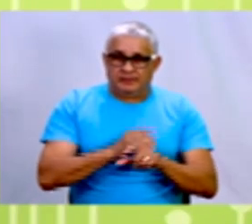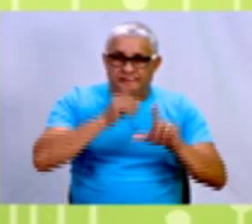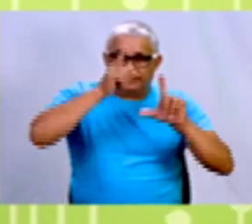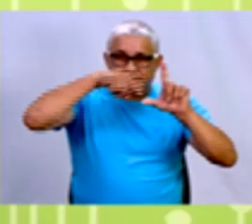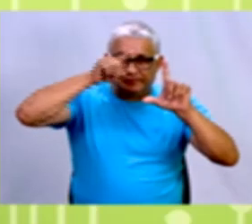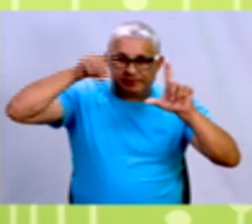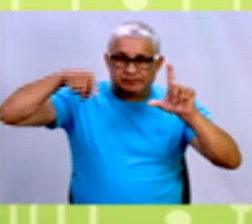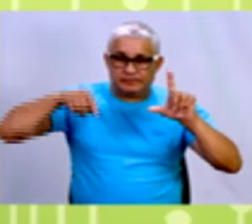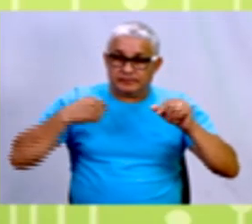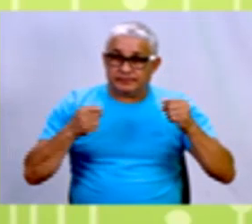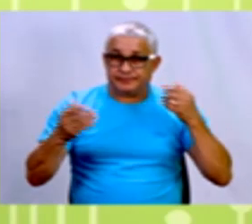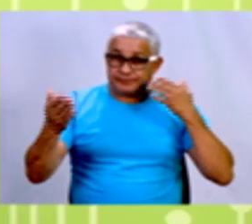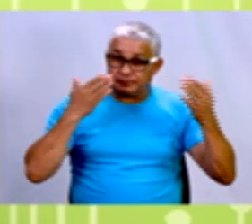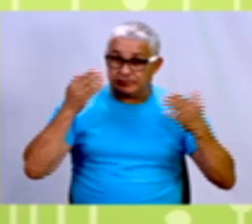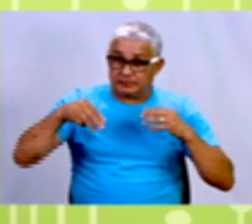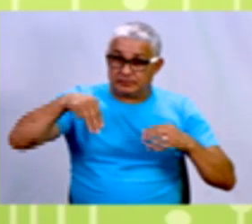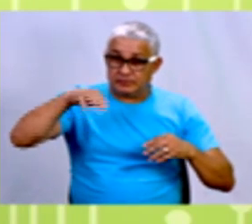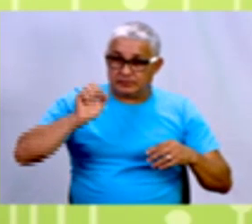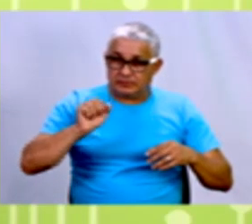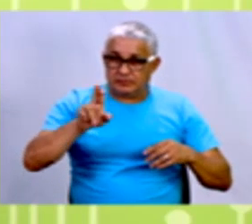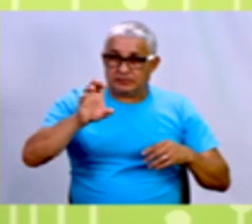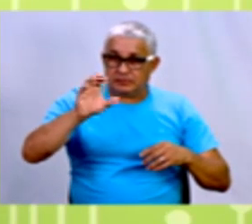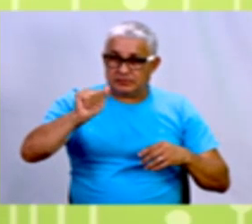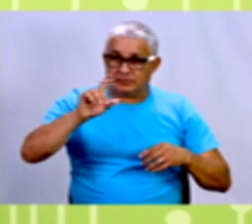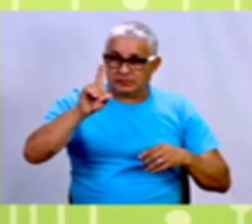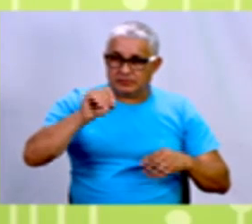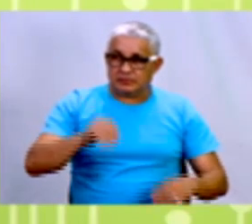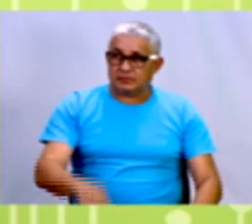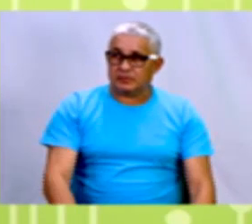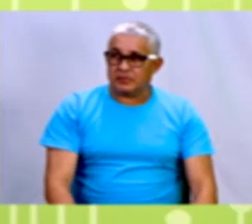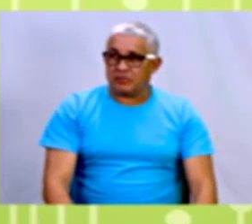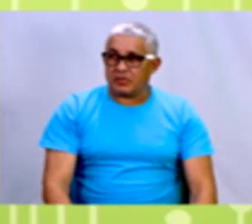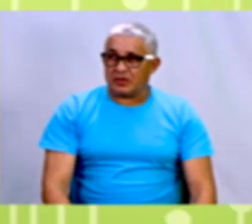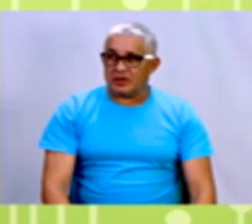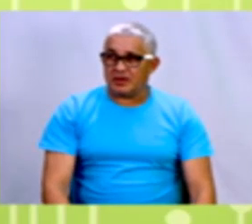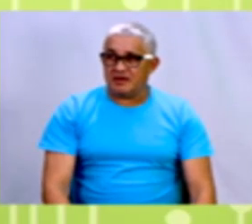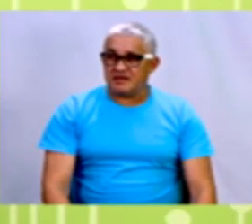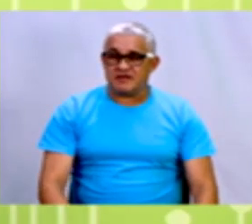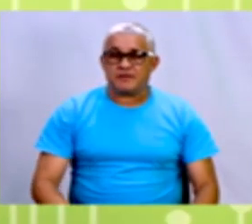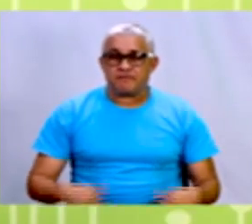fazer análise de mercado quando a gente vai abrir um negócio. Então,